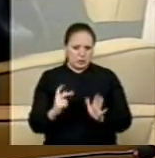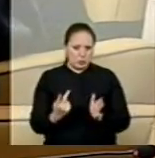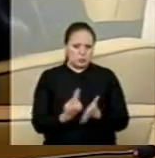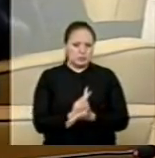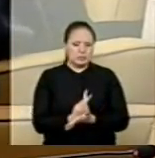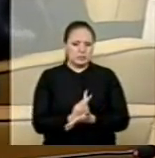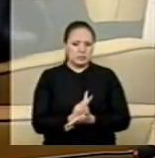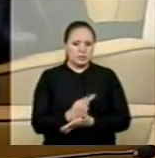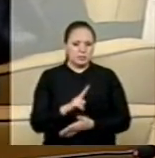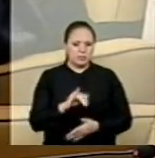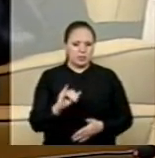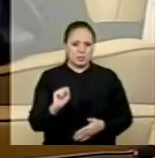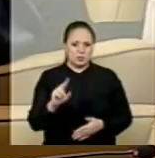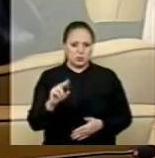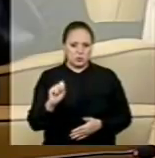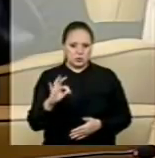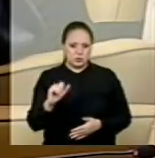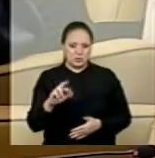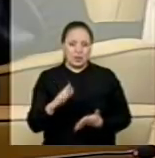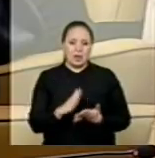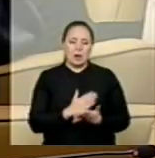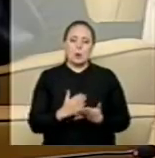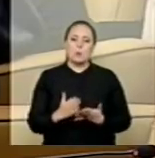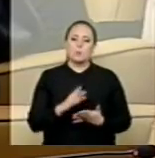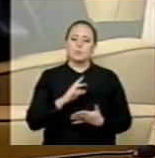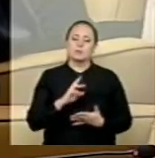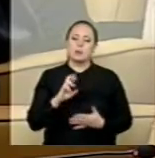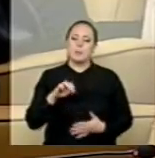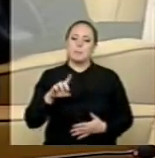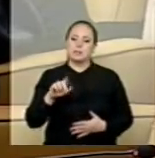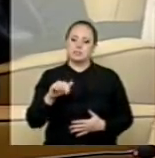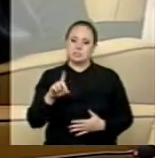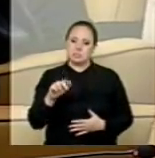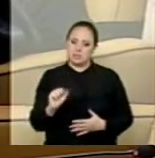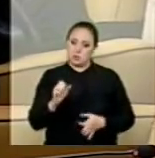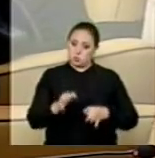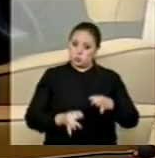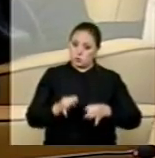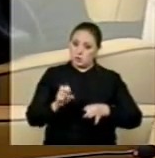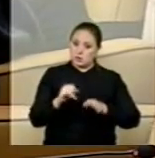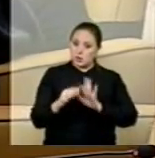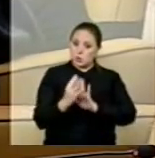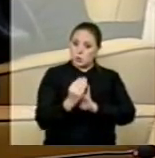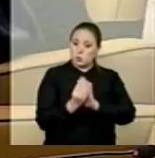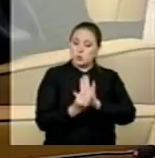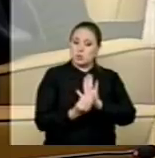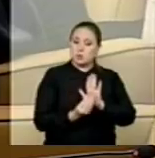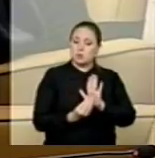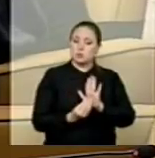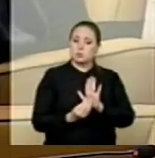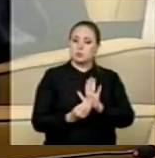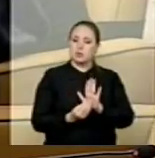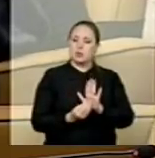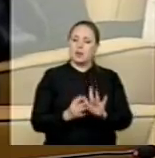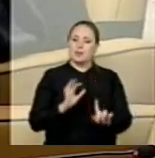sustar determinadas medidas judiciais cujo conteúdo afete o